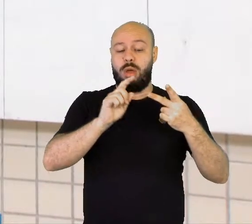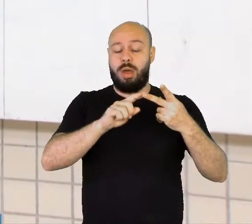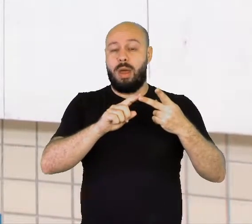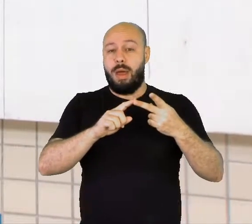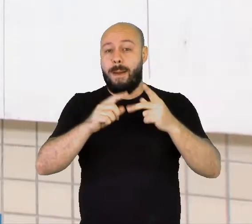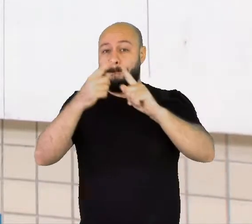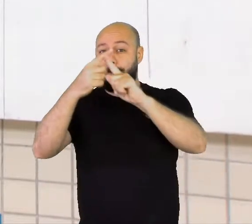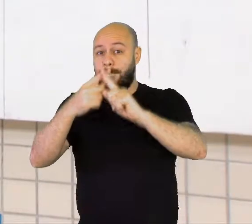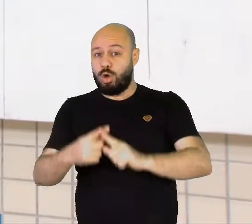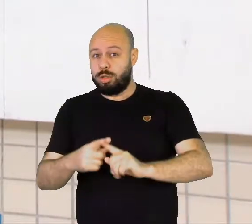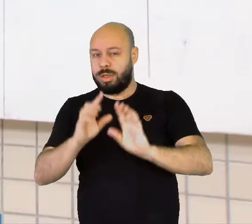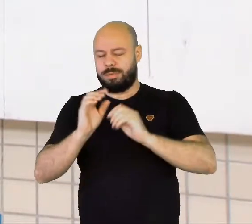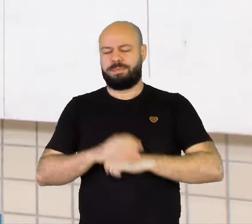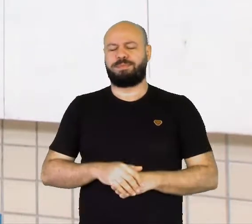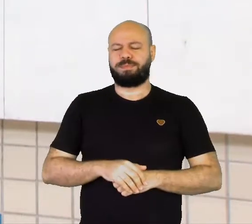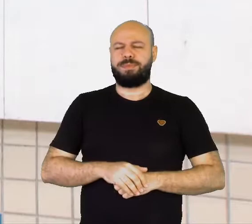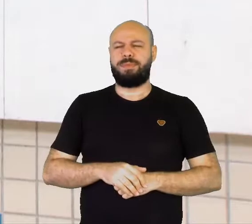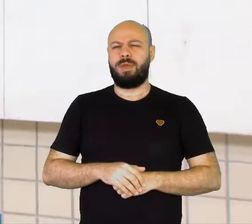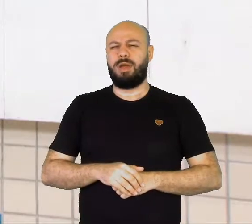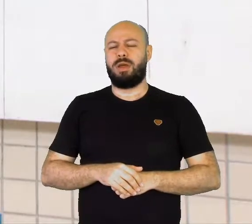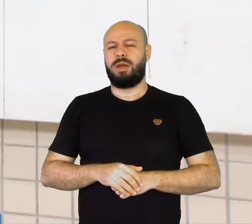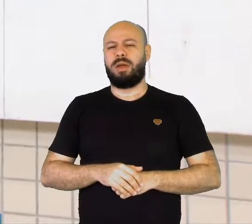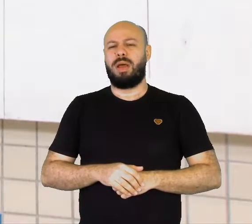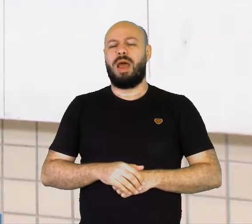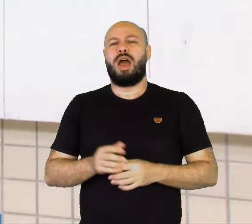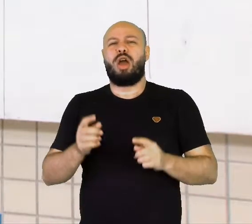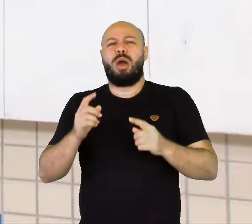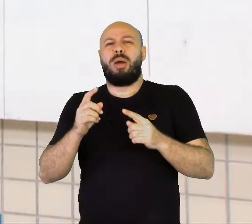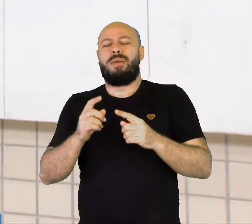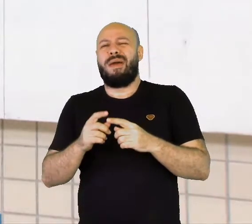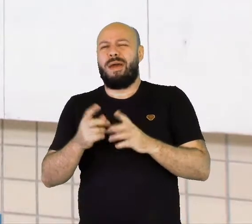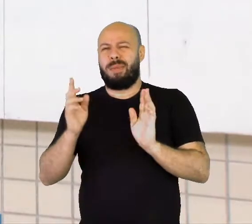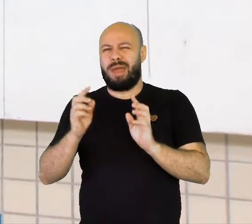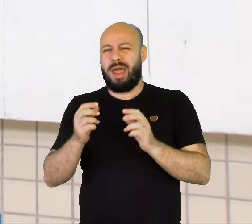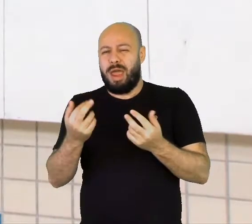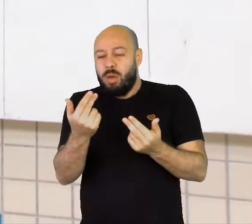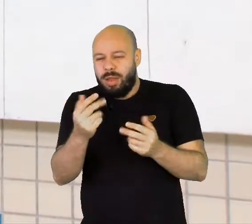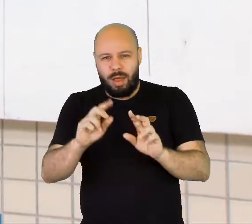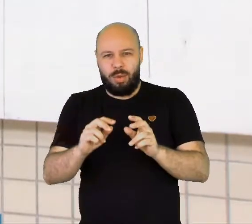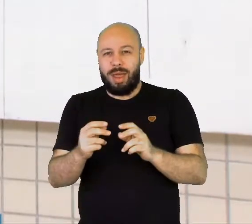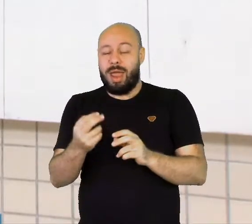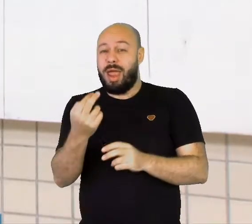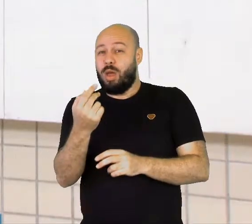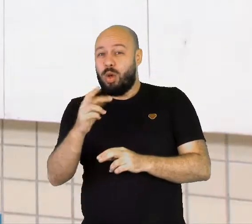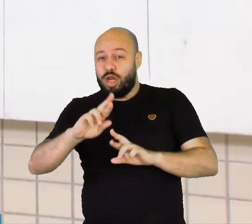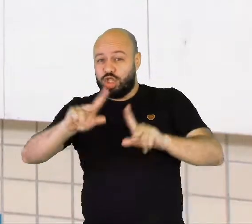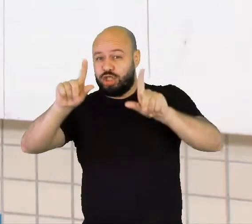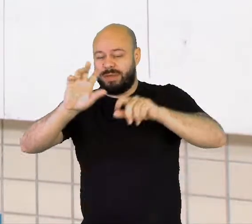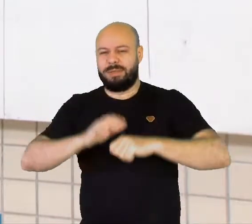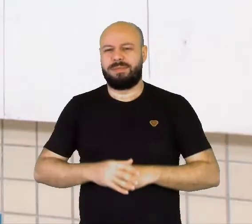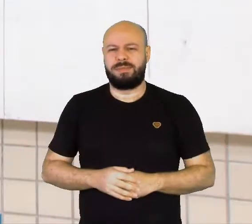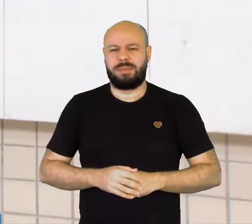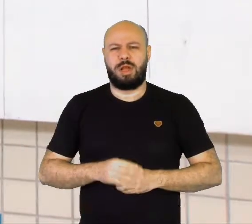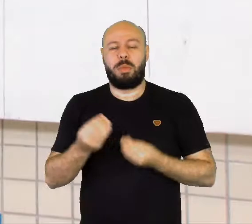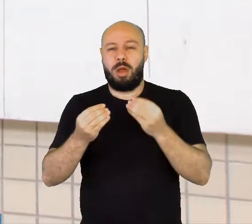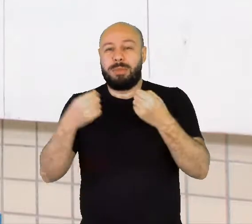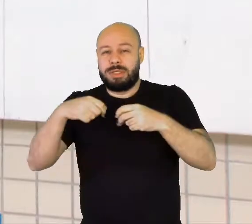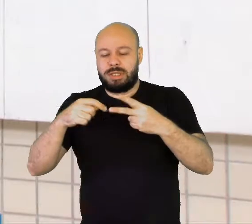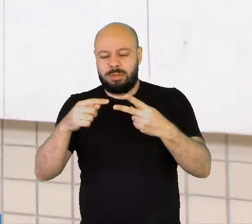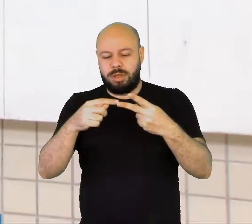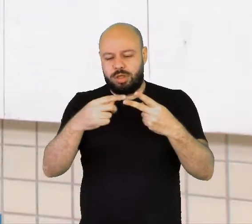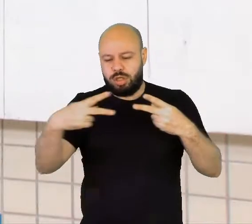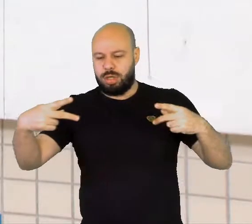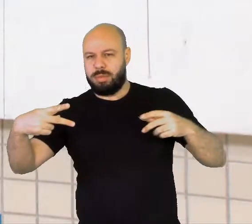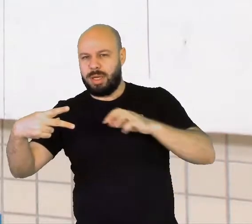da igualdade, agora no nosso caso da desigualdade. Por quê? A gente vai ter que separar em dois casos. Que casos são esses? Quando eu